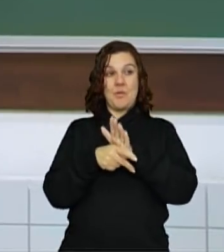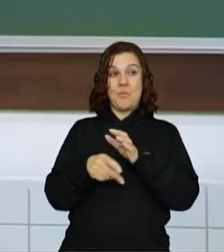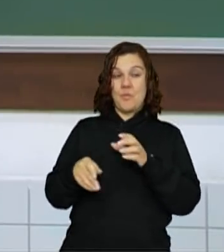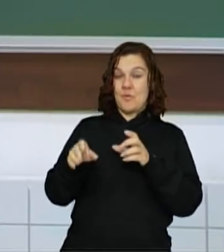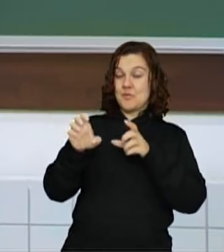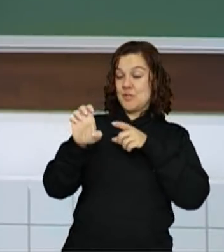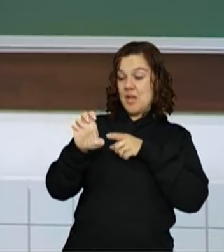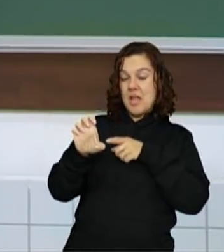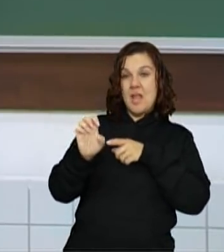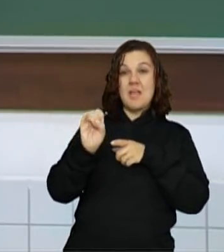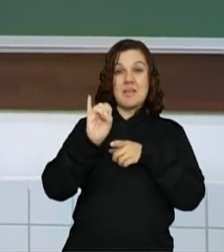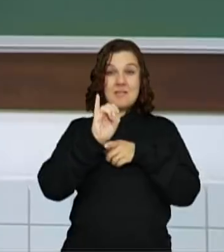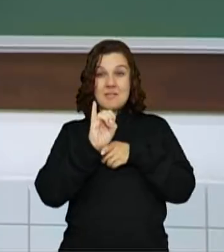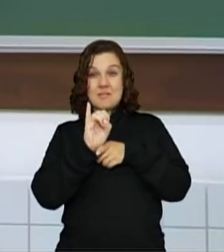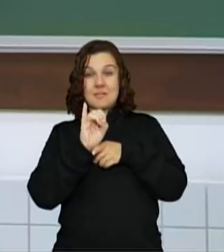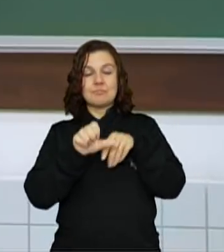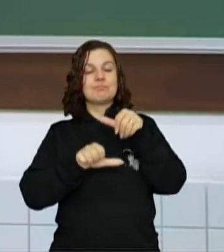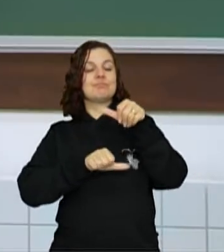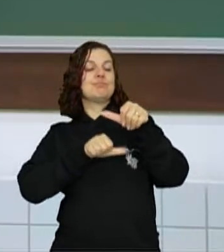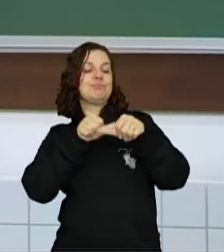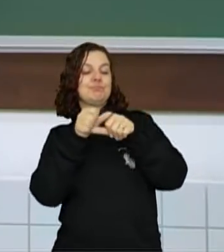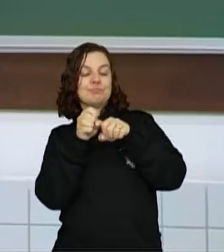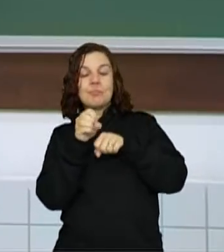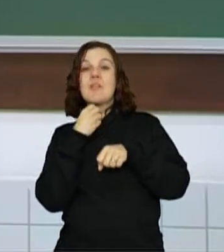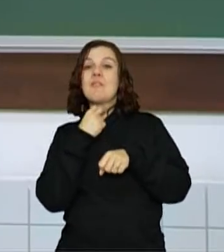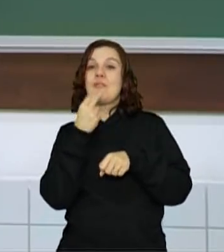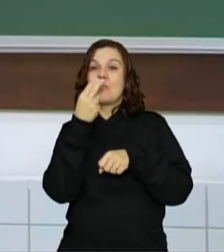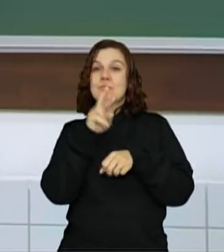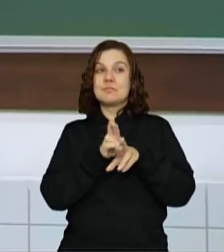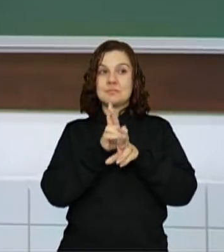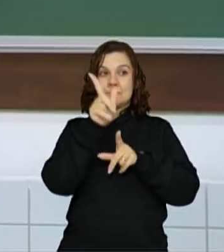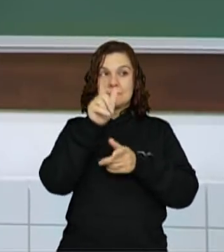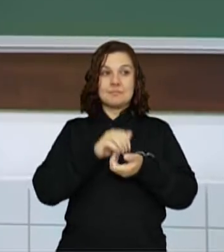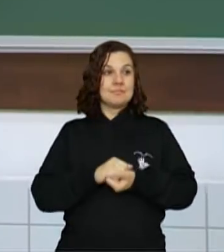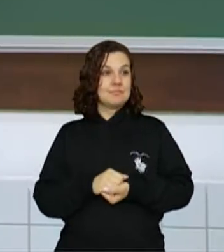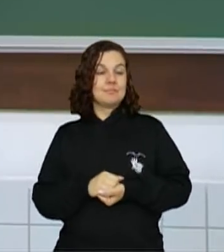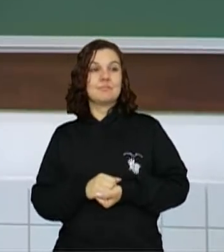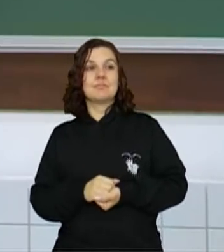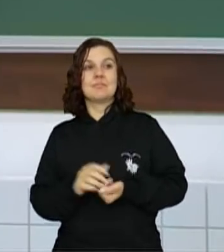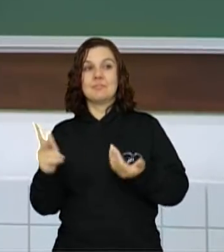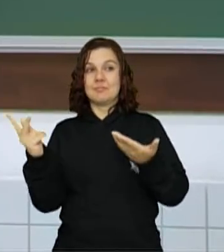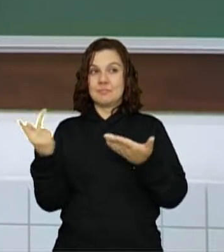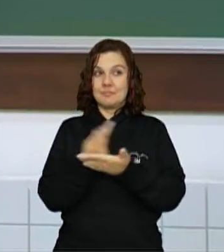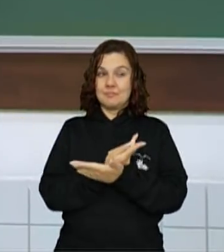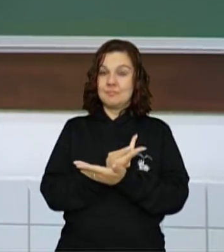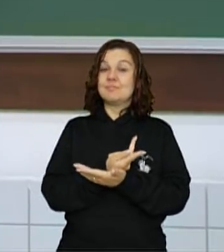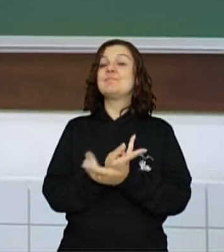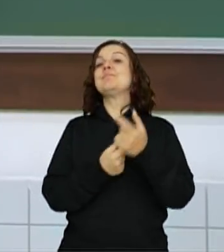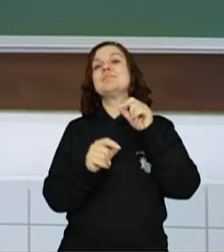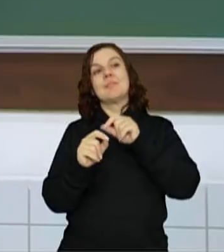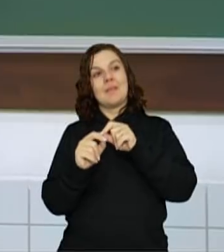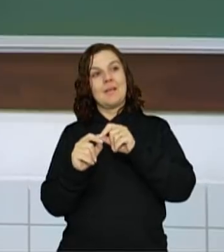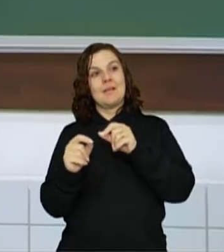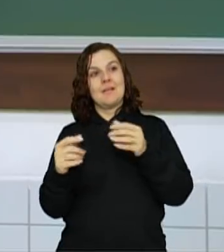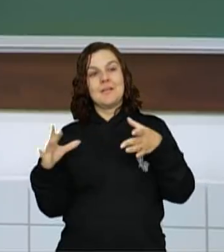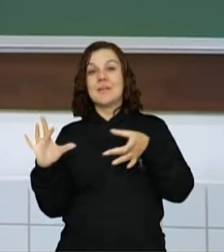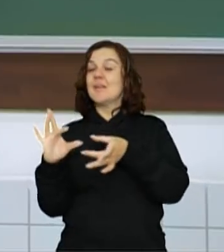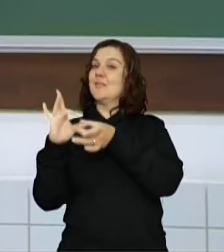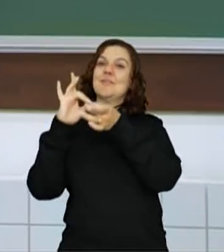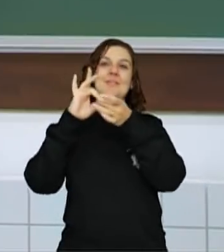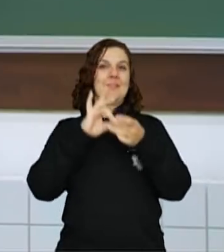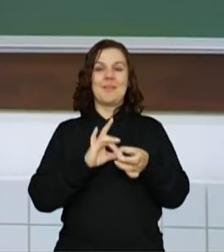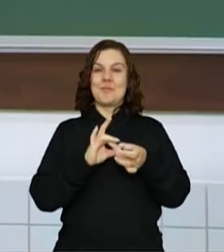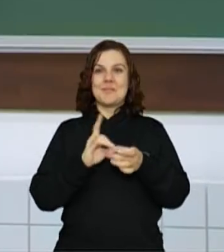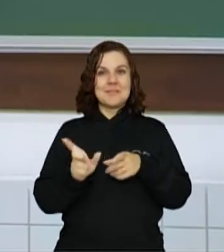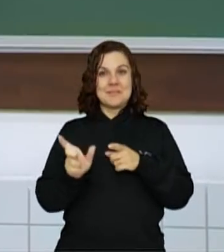eu, com o som de i, ela vai sair, né, de uma forma diferente que não está